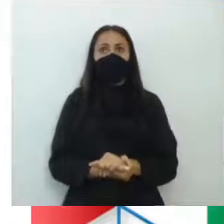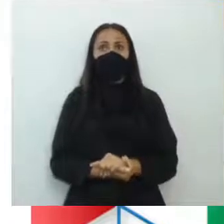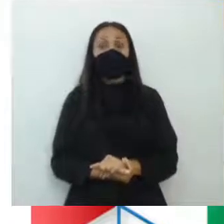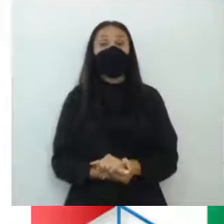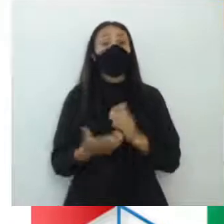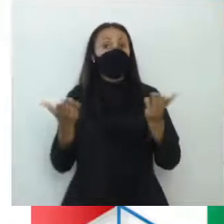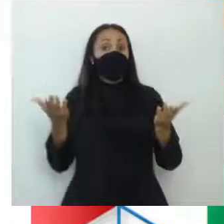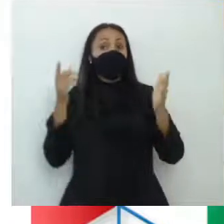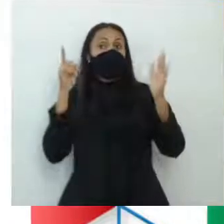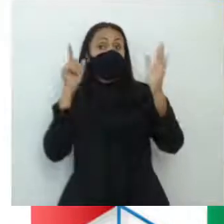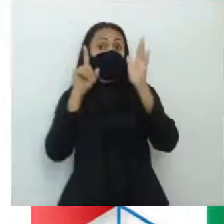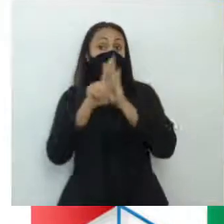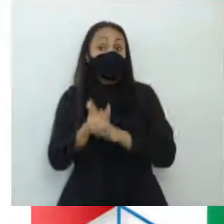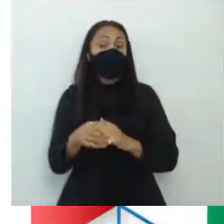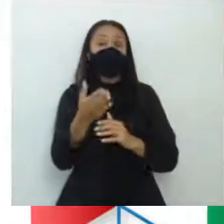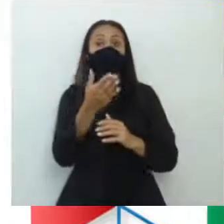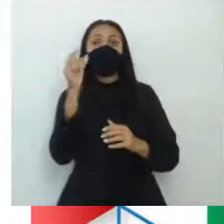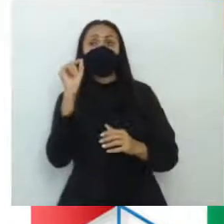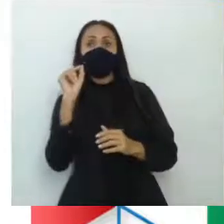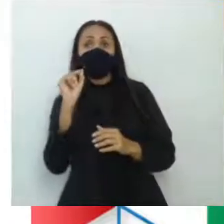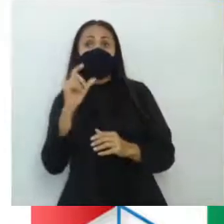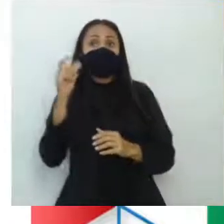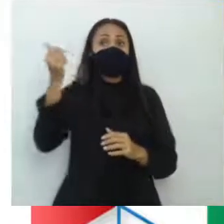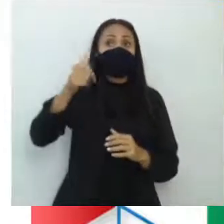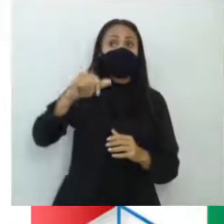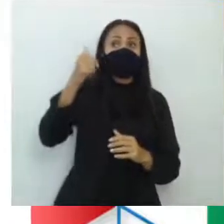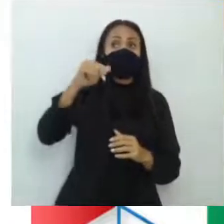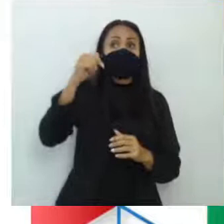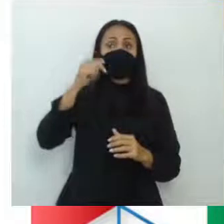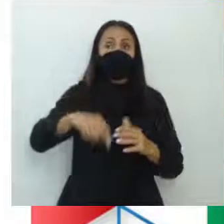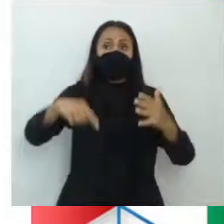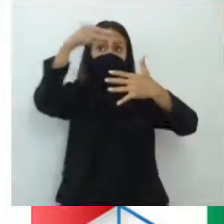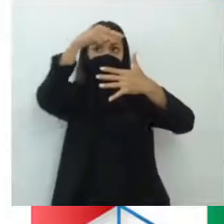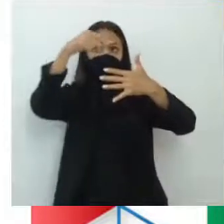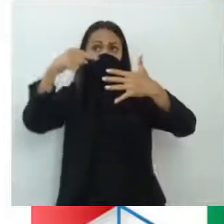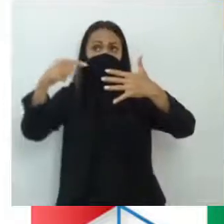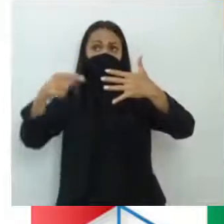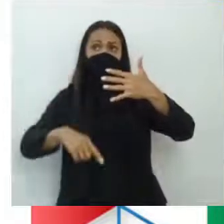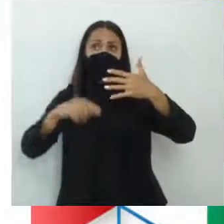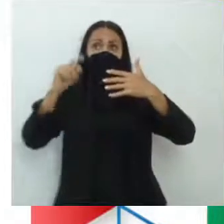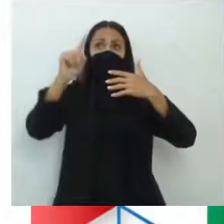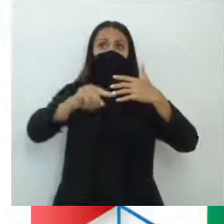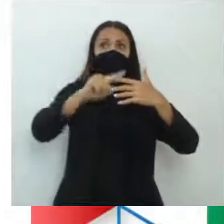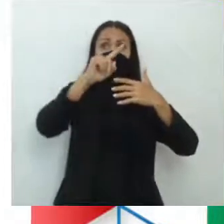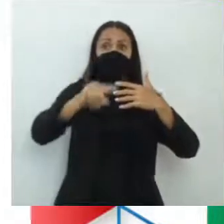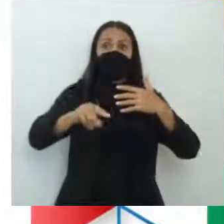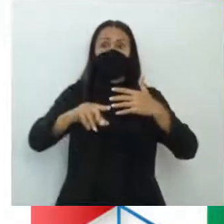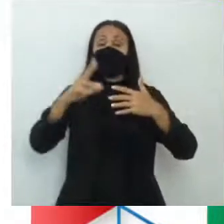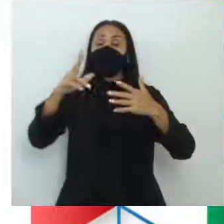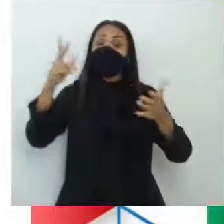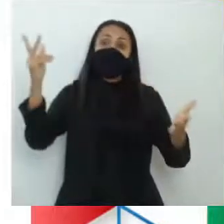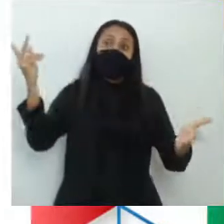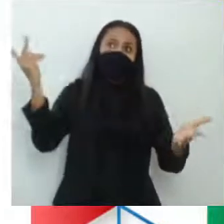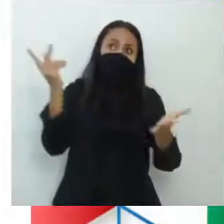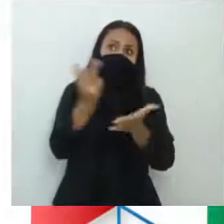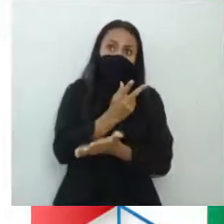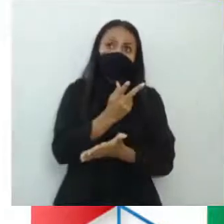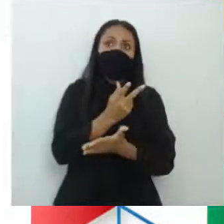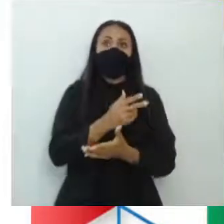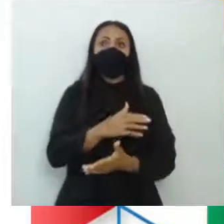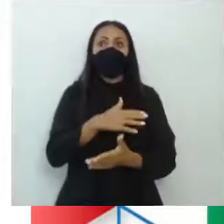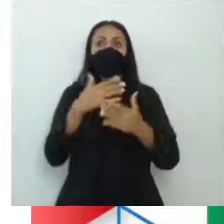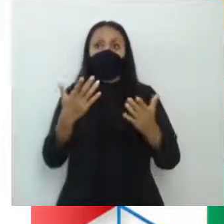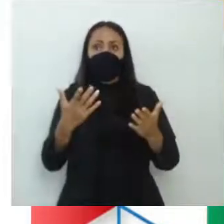para vocês foi para vocês o quê? Analisar as alternativas abaixo e marcar aquela que não indica uma forma